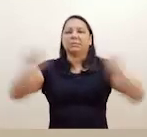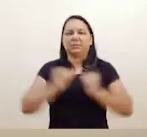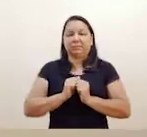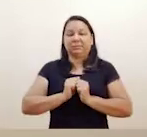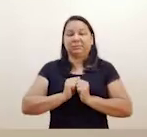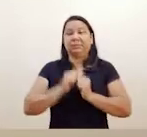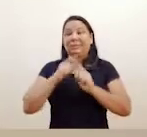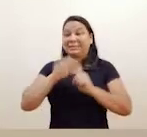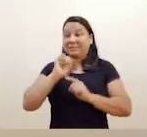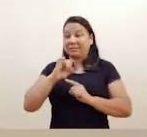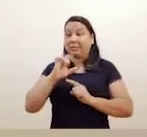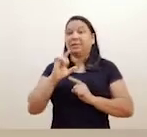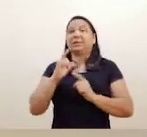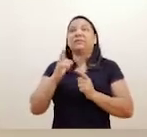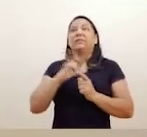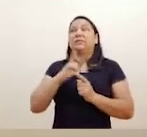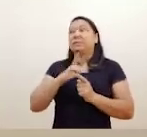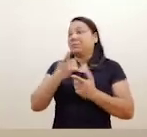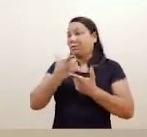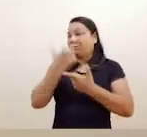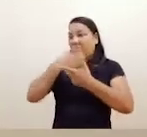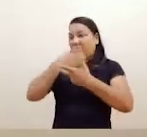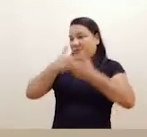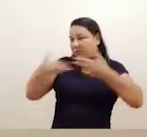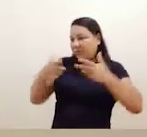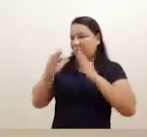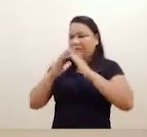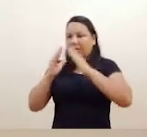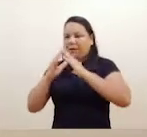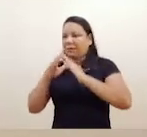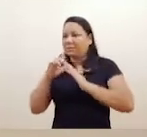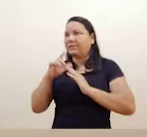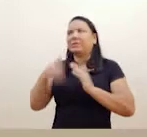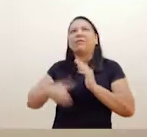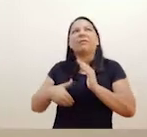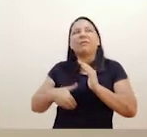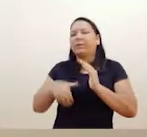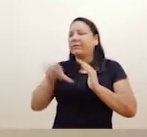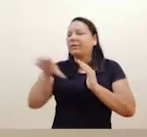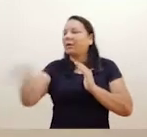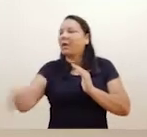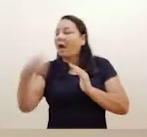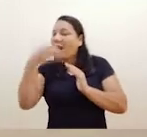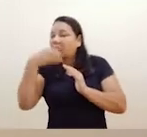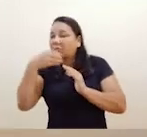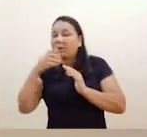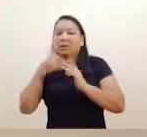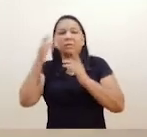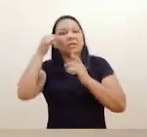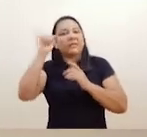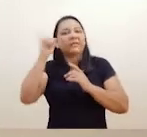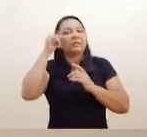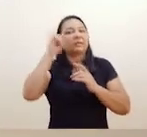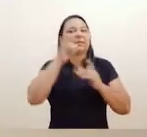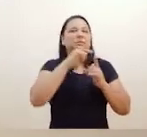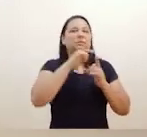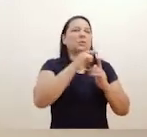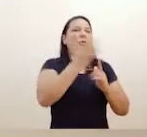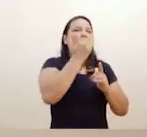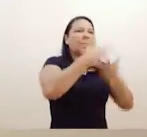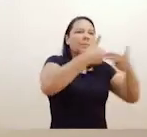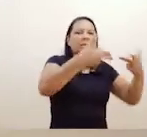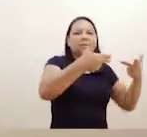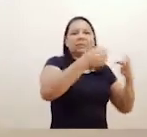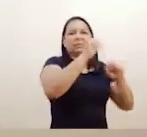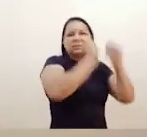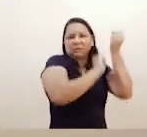você manter frutas fáceis de serem consumidas à sua vista. Assim evita de você descontar os seus sentimentos